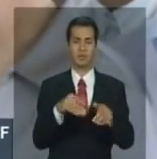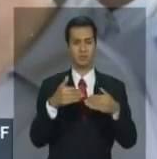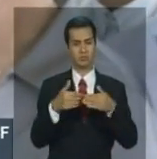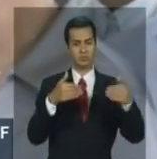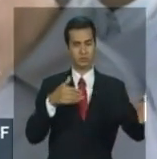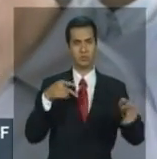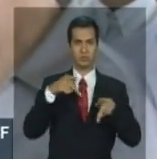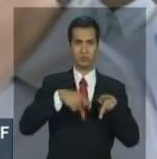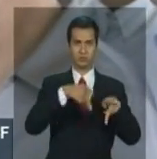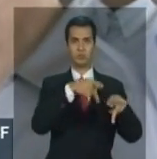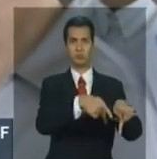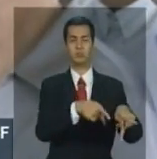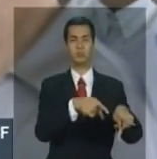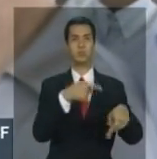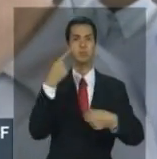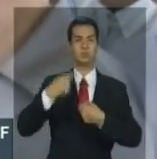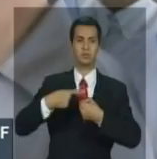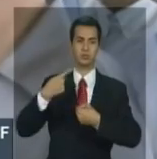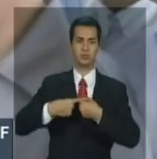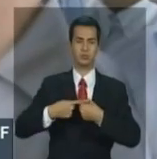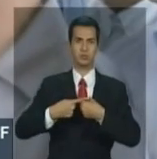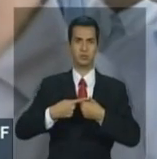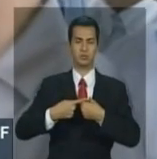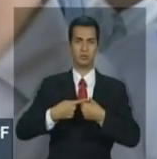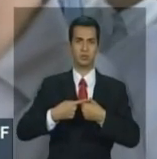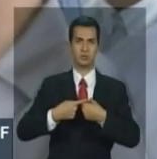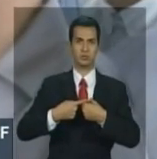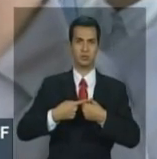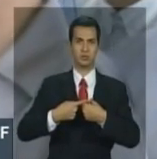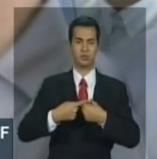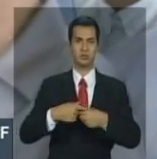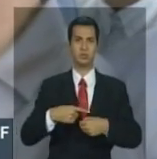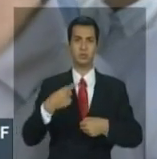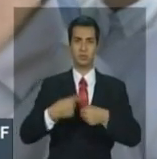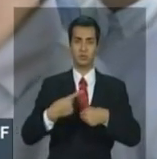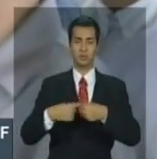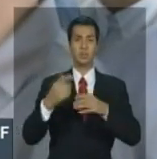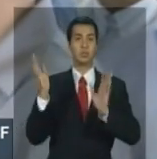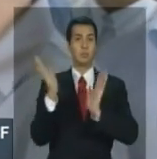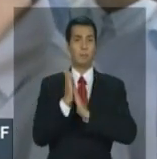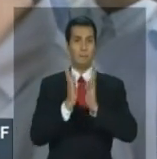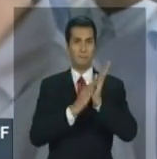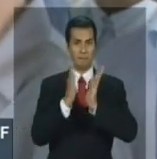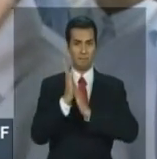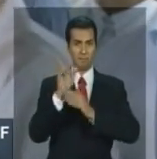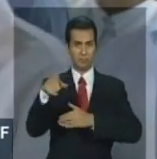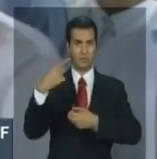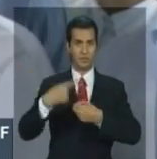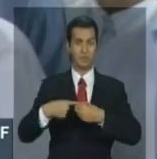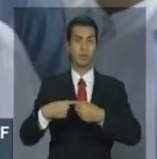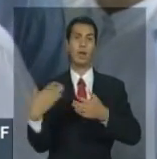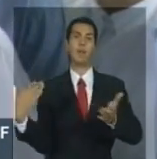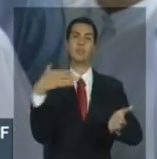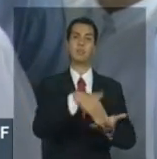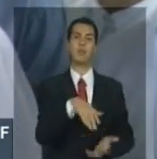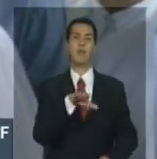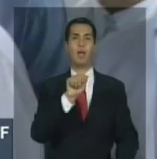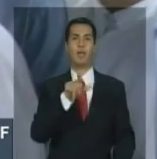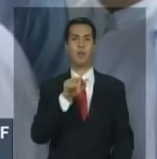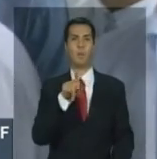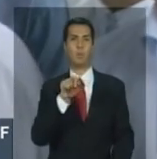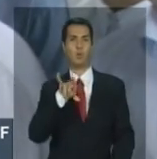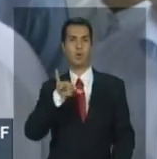que vai ali, que vai de Palmas a Anápolis e